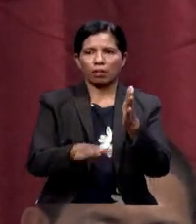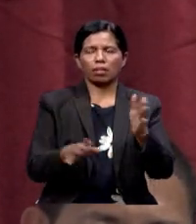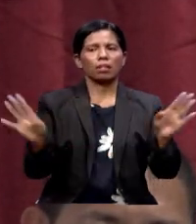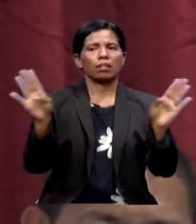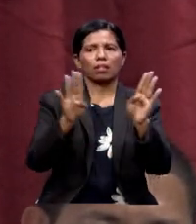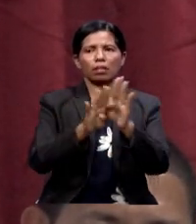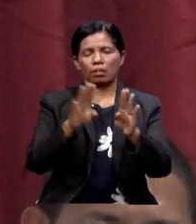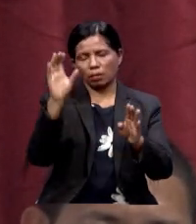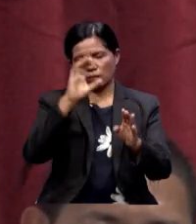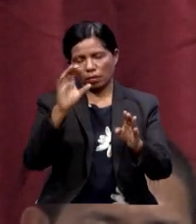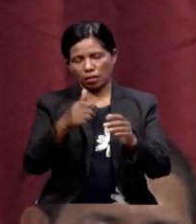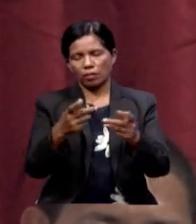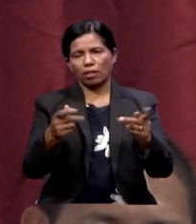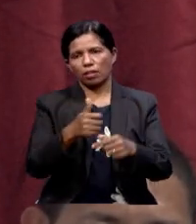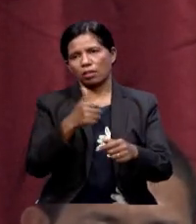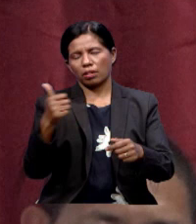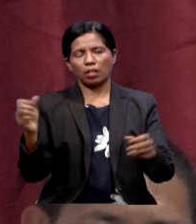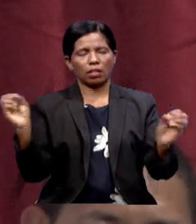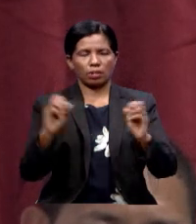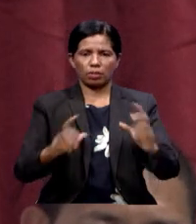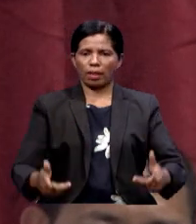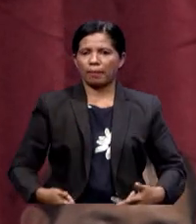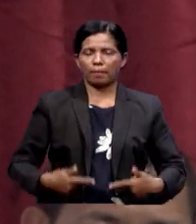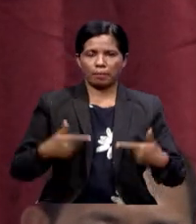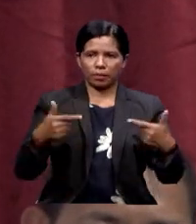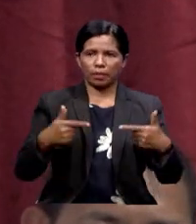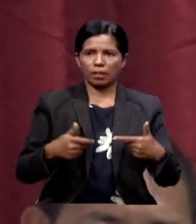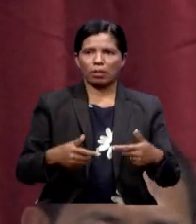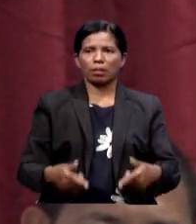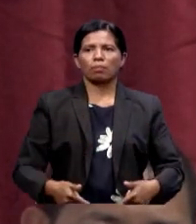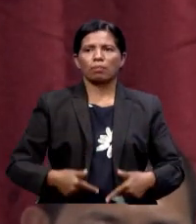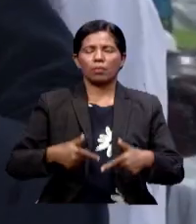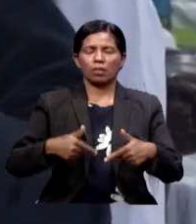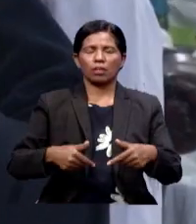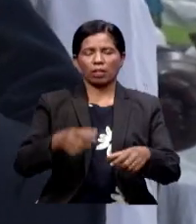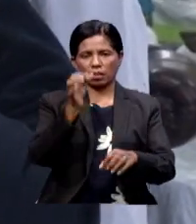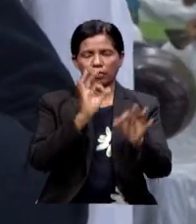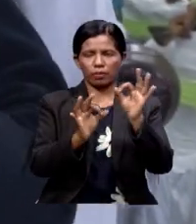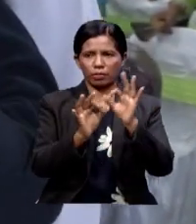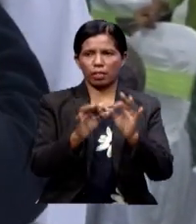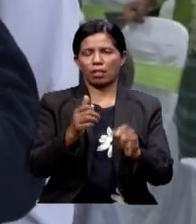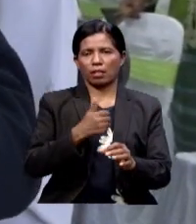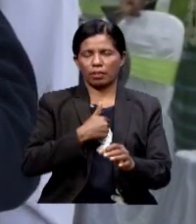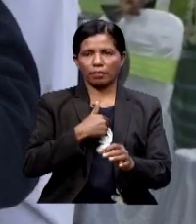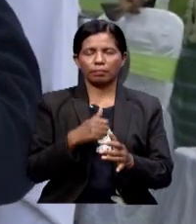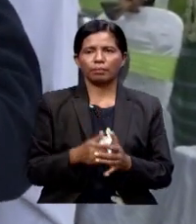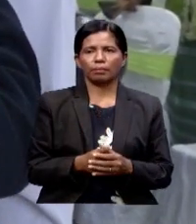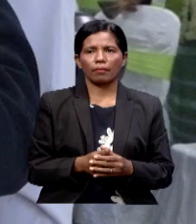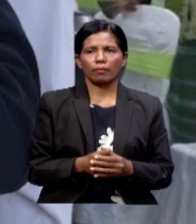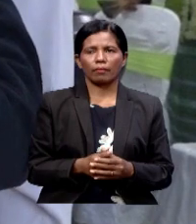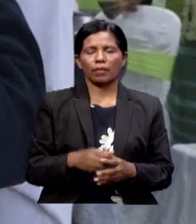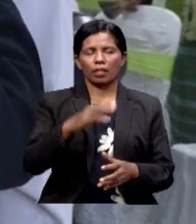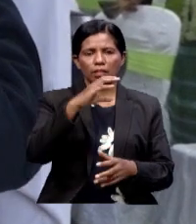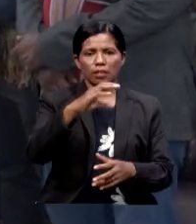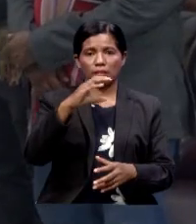takati ta papa botil. Ne laos moris. Moris ne konsisten. Jorge Serrano Actuir, Câmara